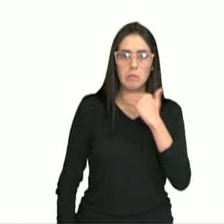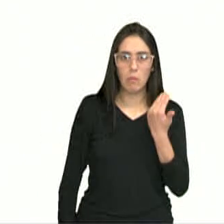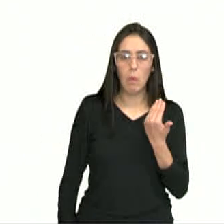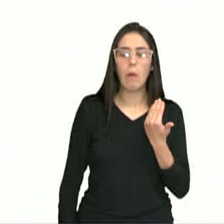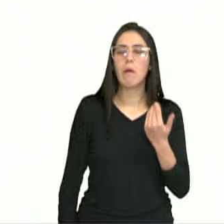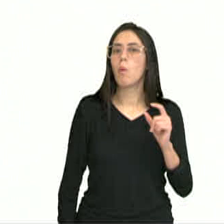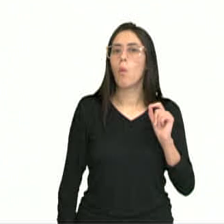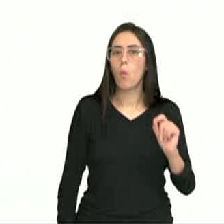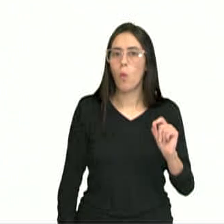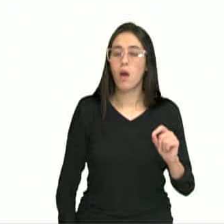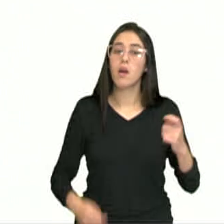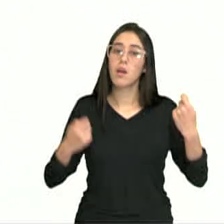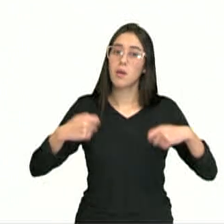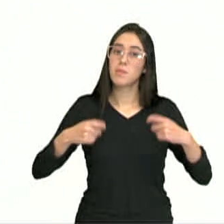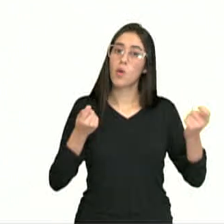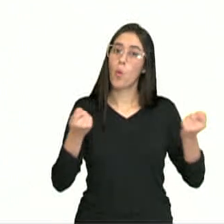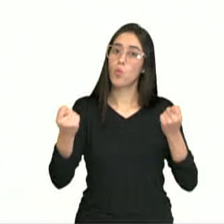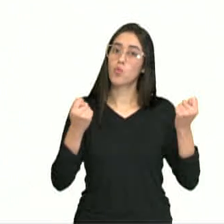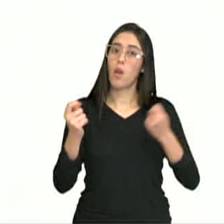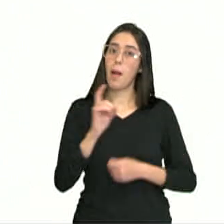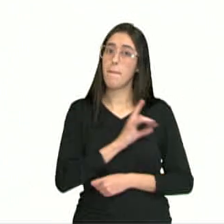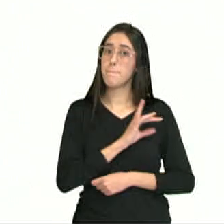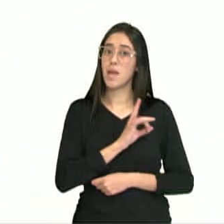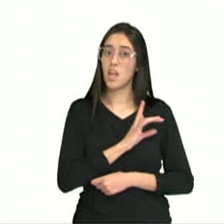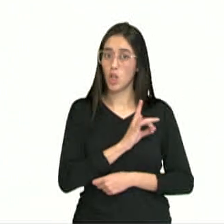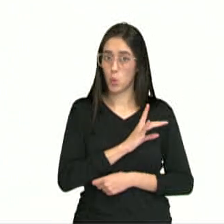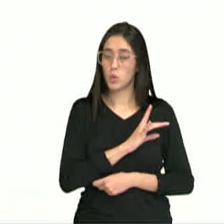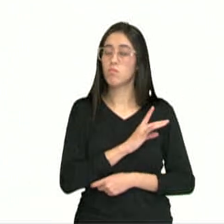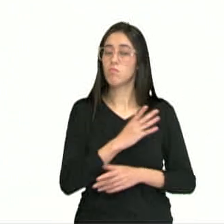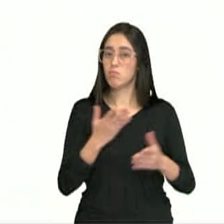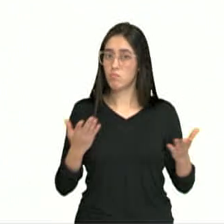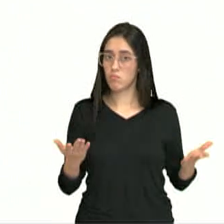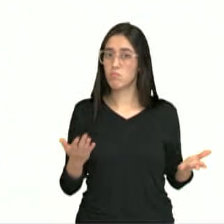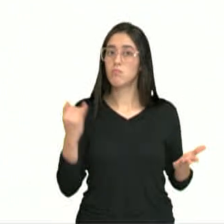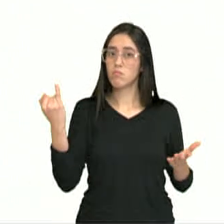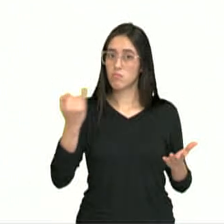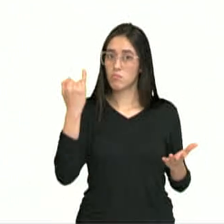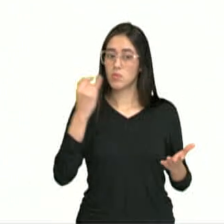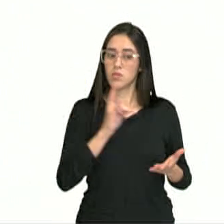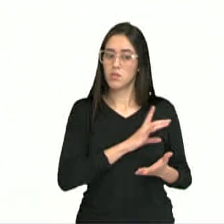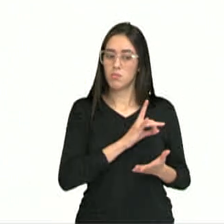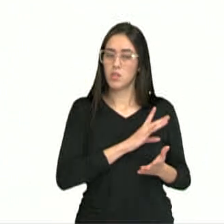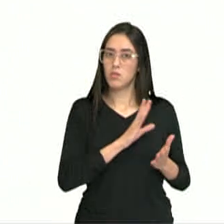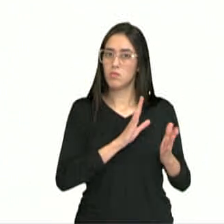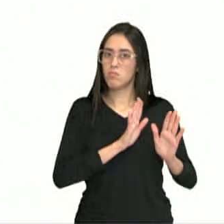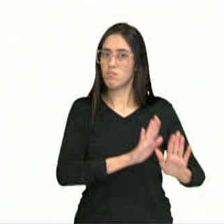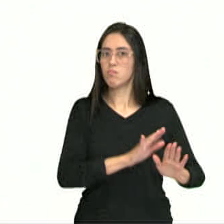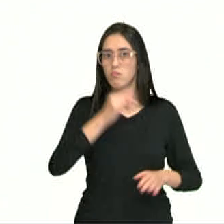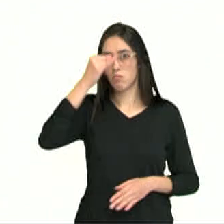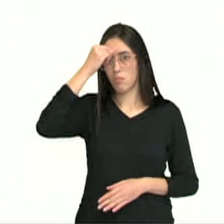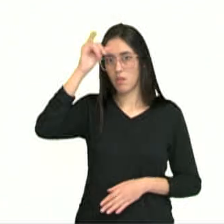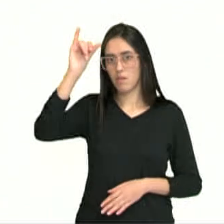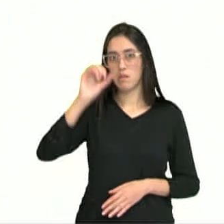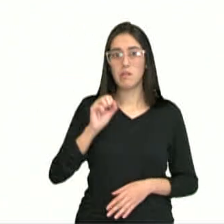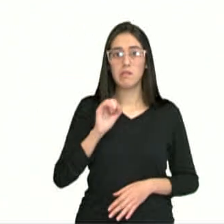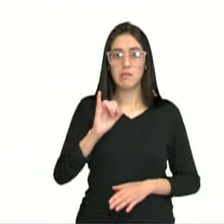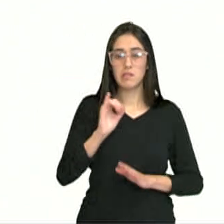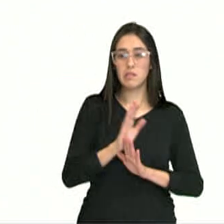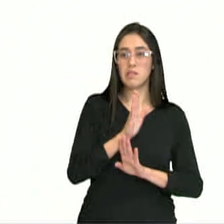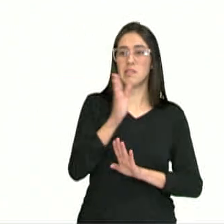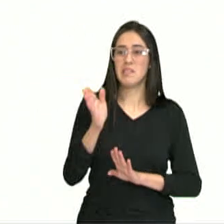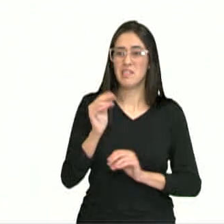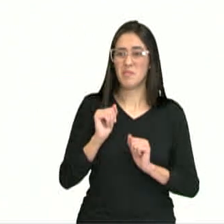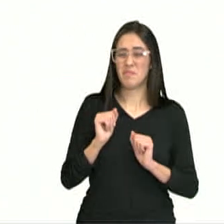precisa aprender a controlar o medo. Então, sempre importante controlar o medo, porque se você vai e você hesita,